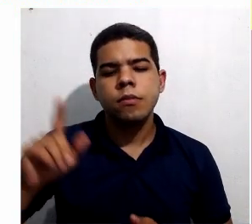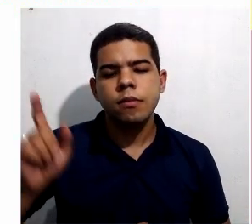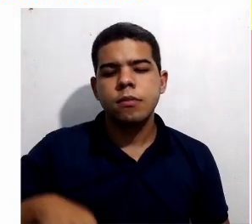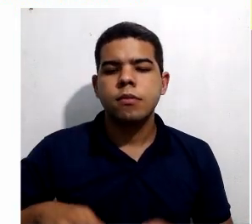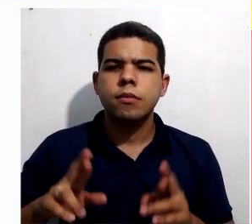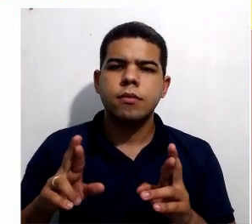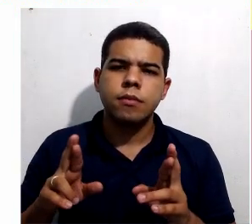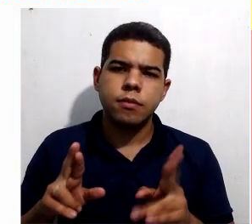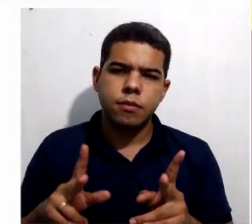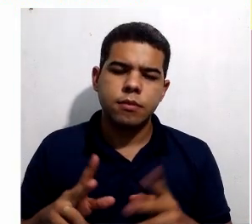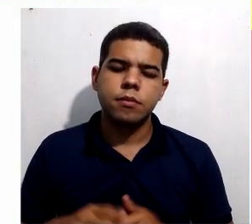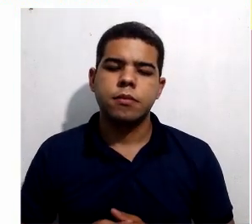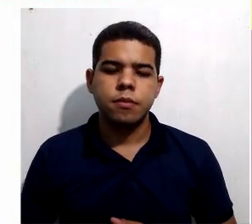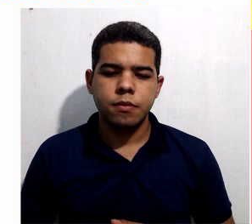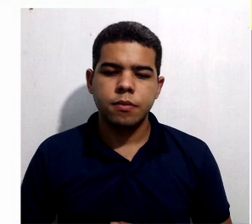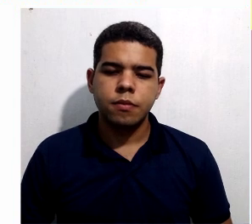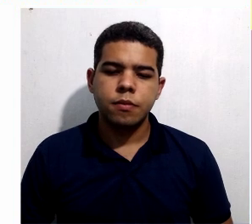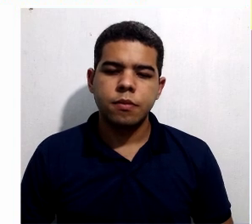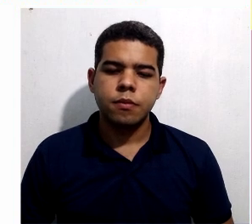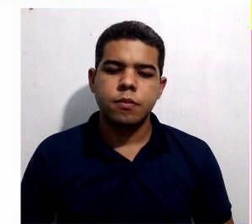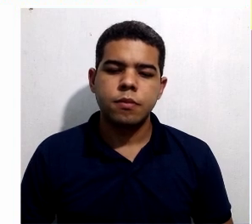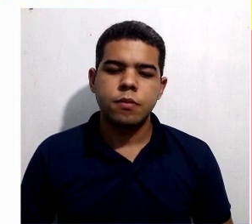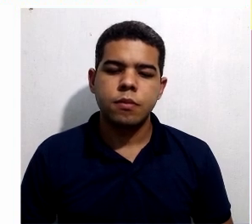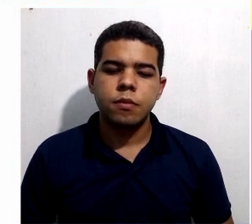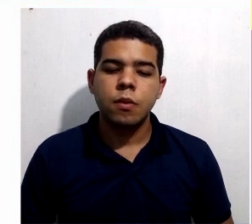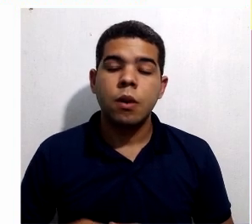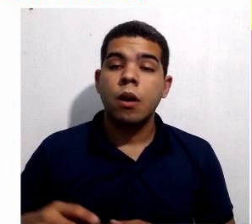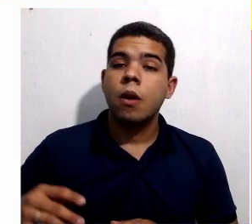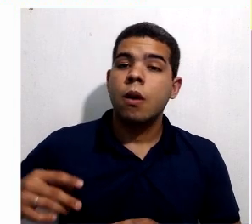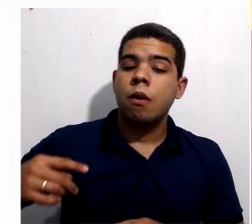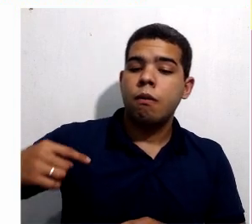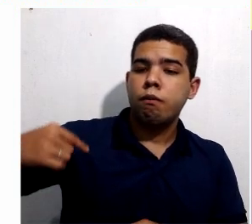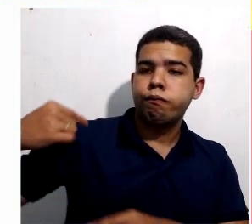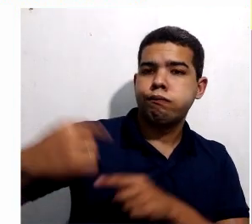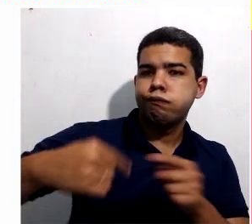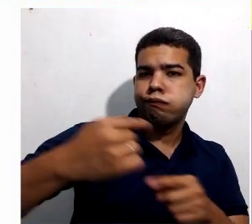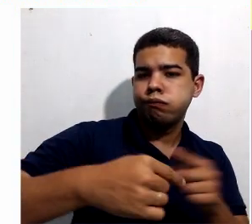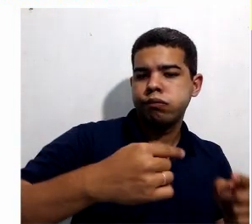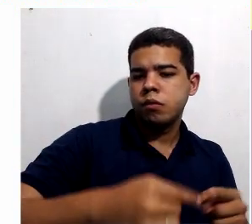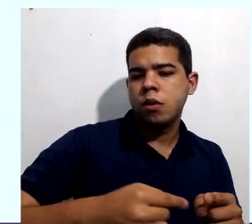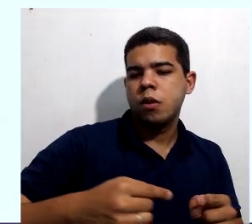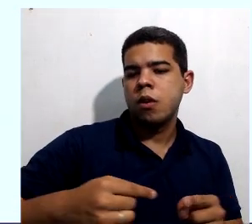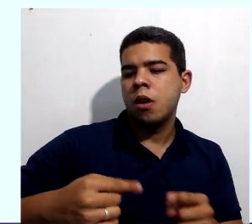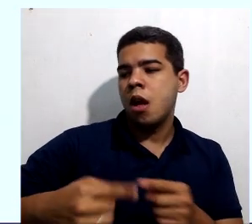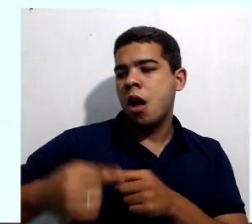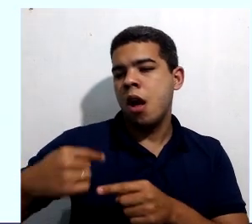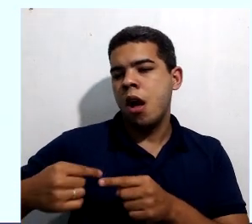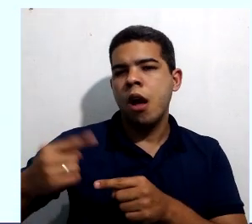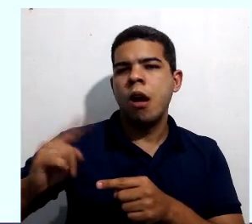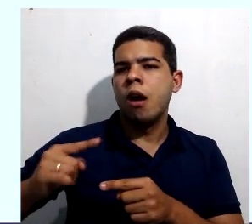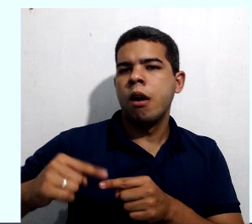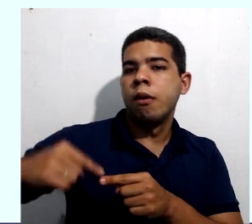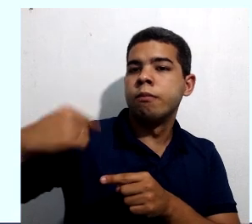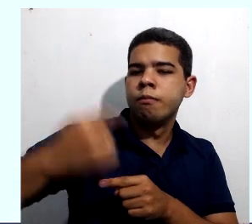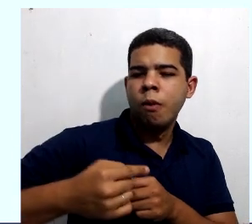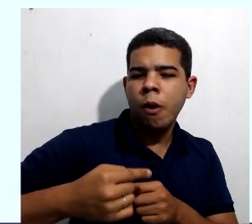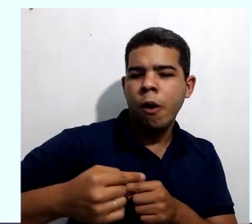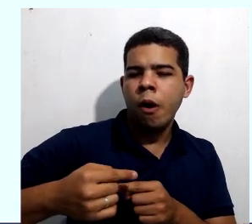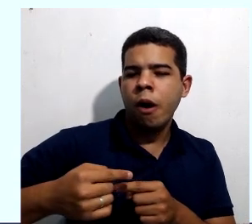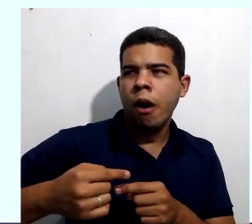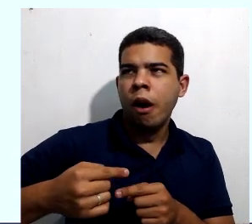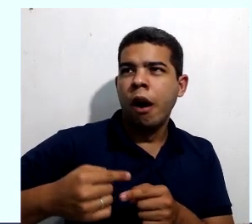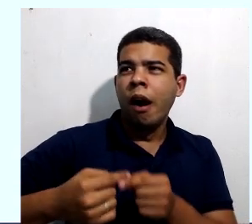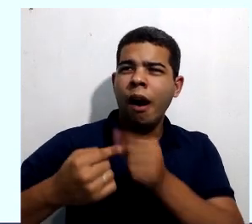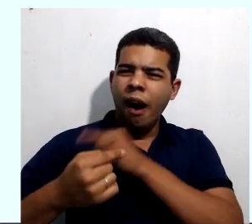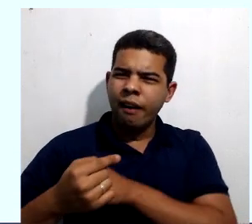que é diferente da não recursiva, que ela não consegue inferir ali qual é o próximo.